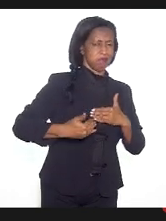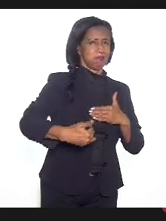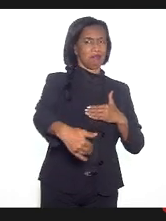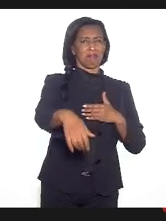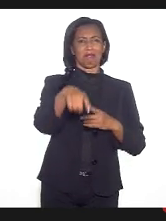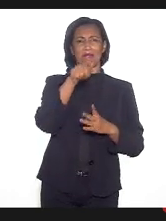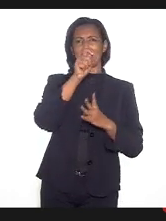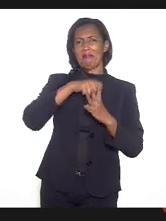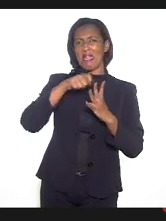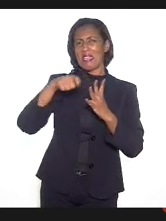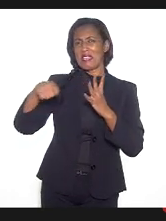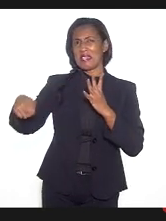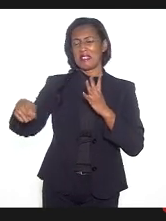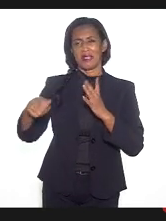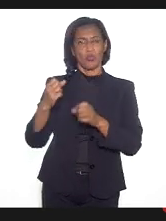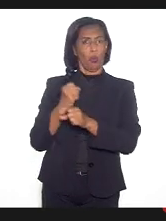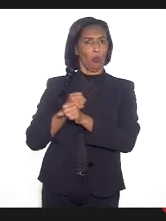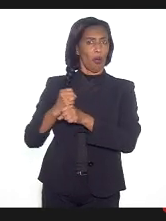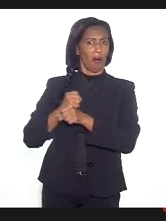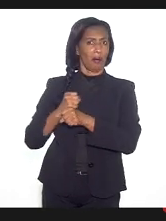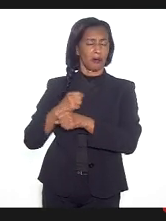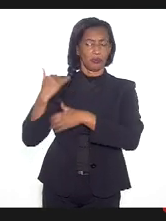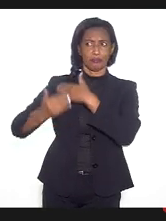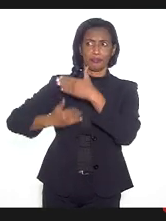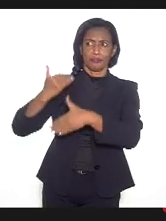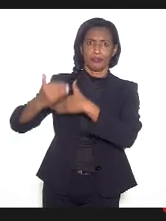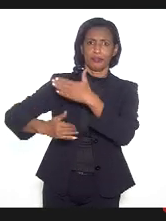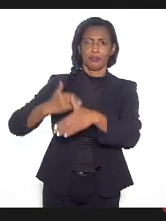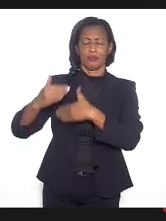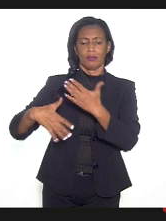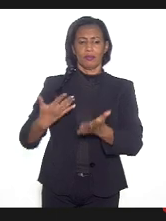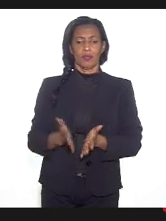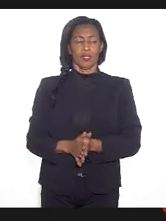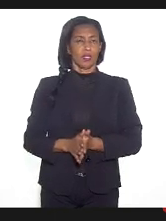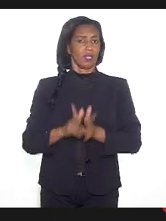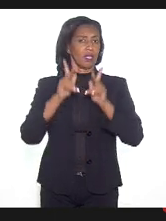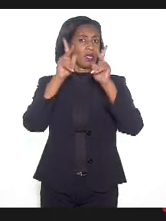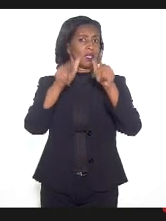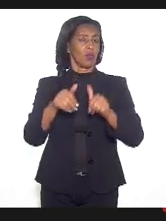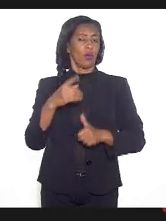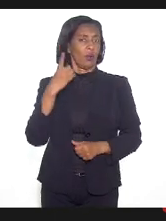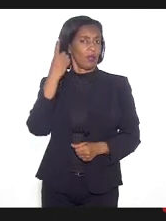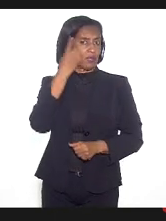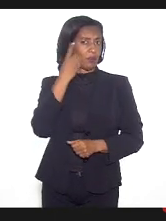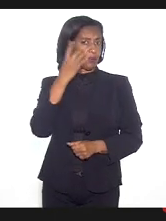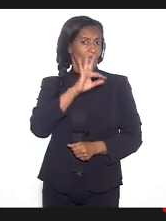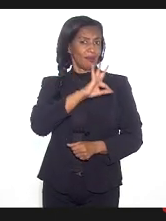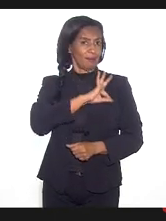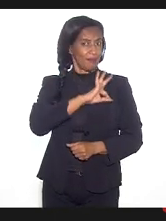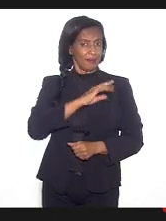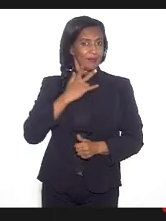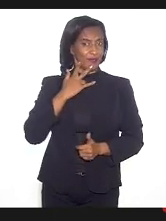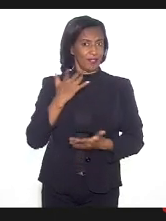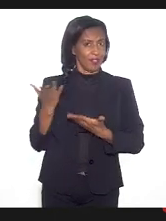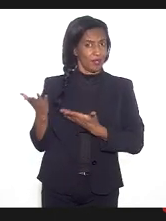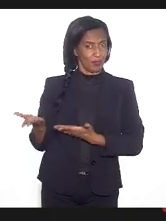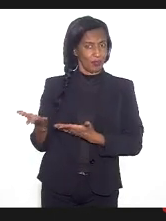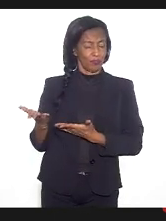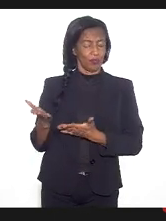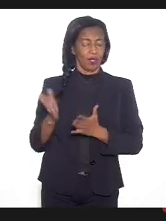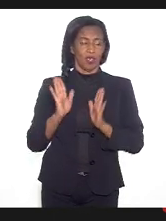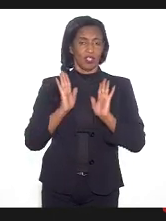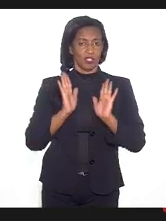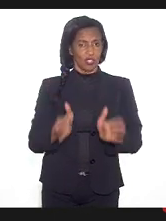ou talvez anos, entendeu? Foi como a nossa deputada Marta Rocha falou, foi